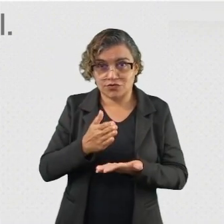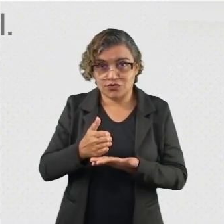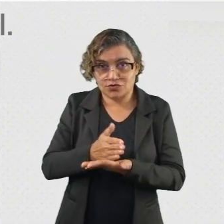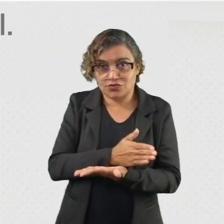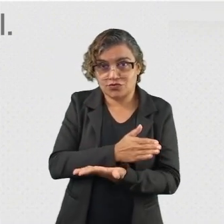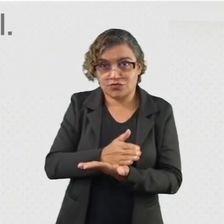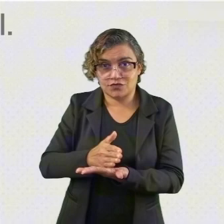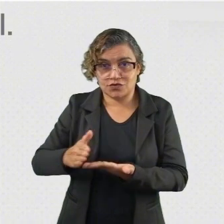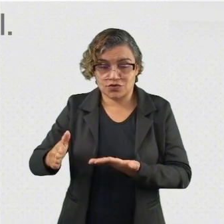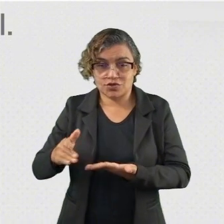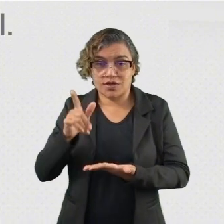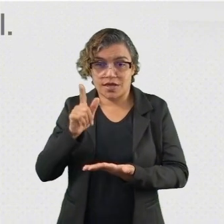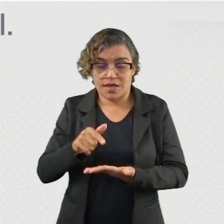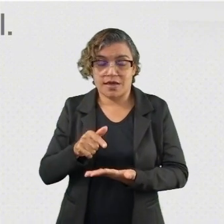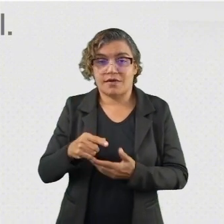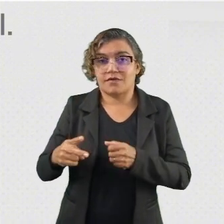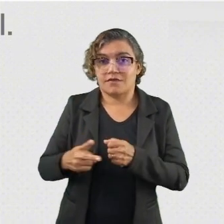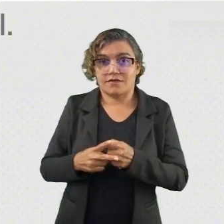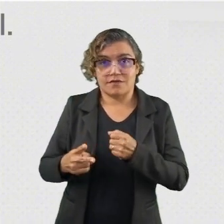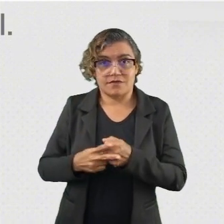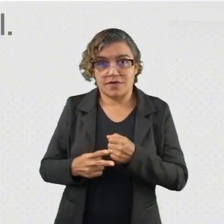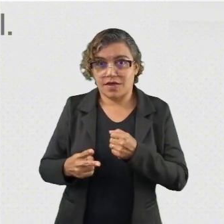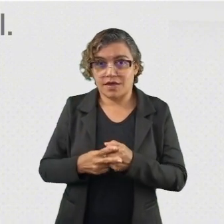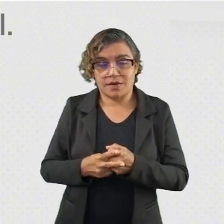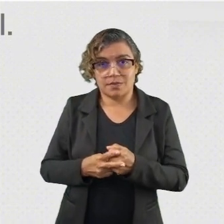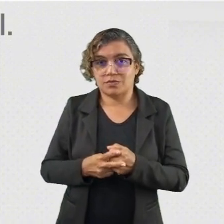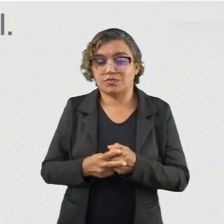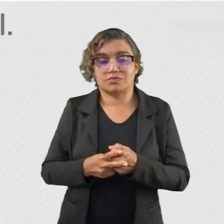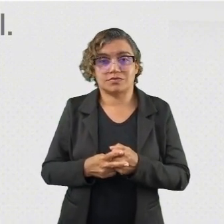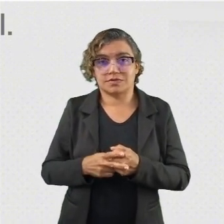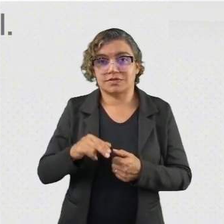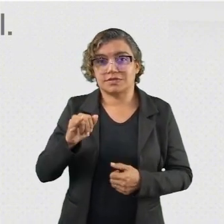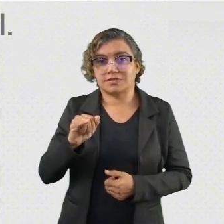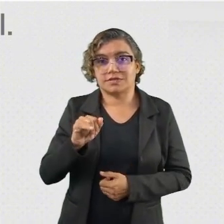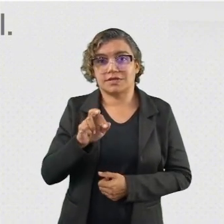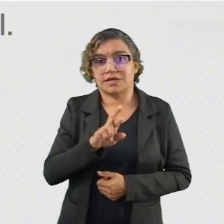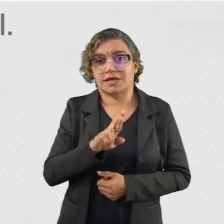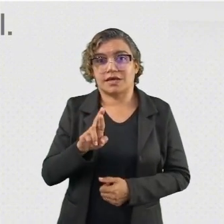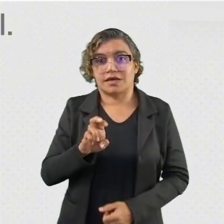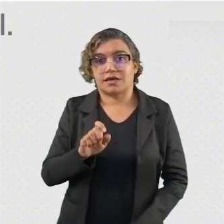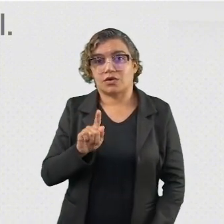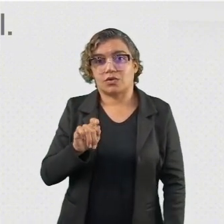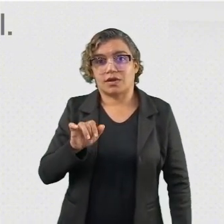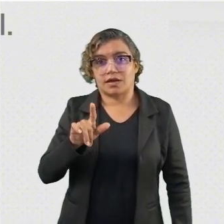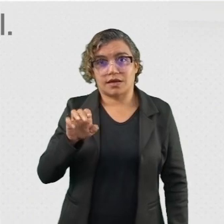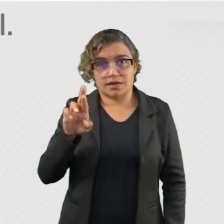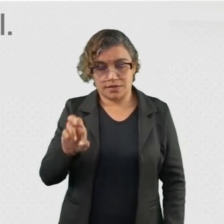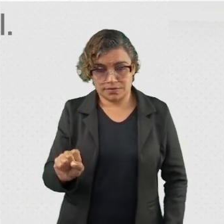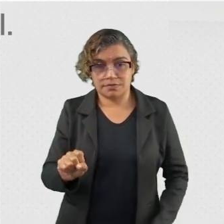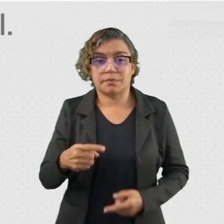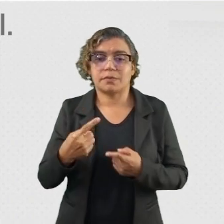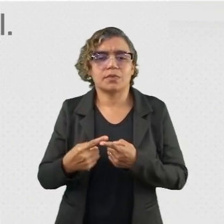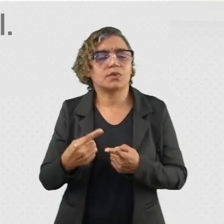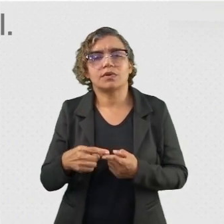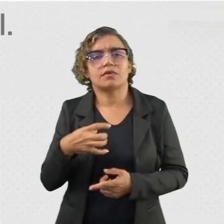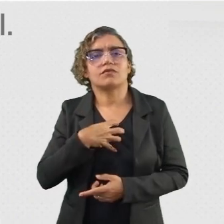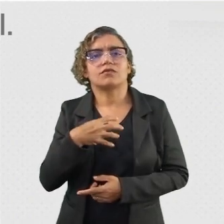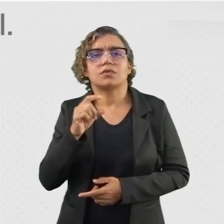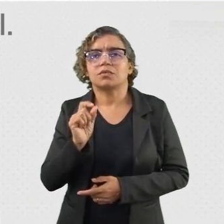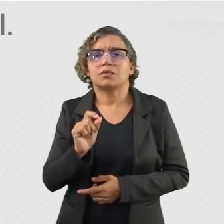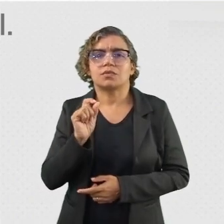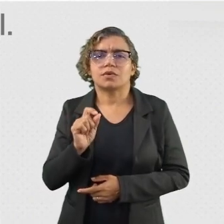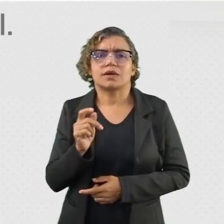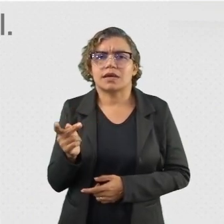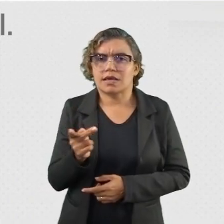verbos irregulares, tá bom? E olha, por que eu estou dizendo isso? Porque a forma que